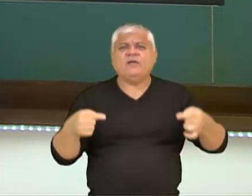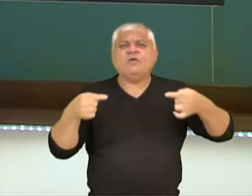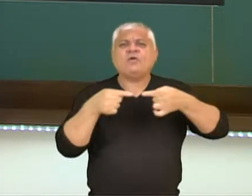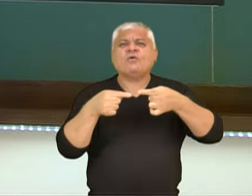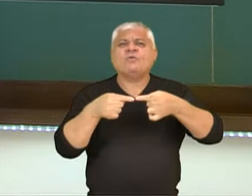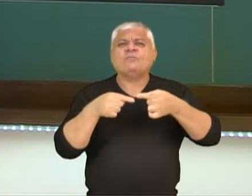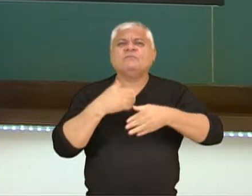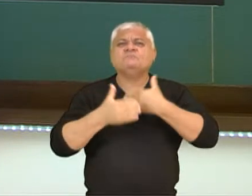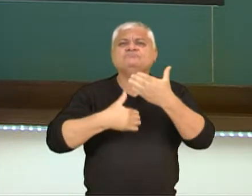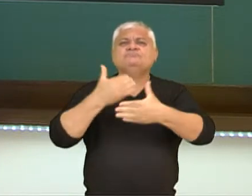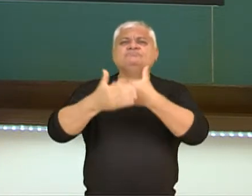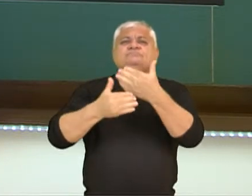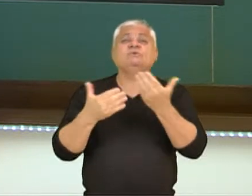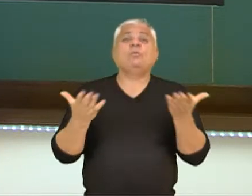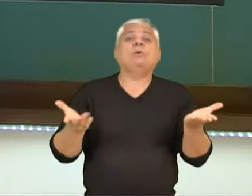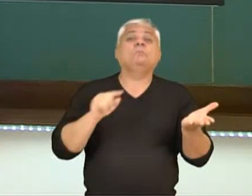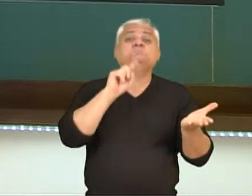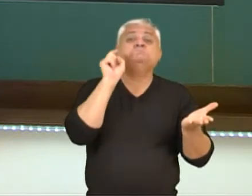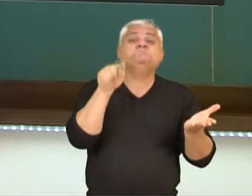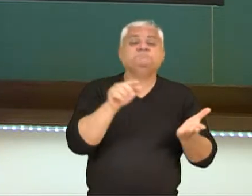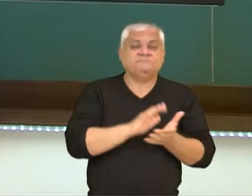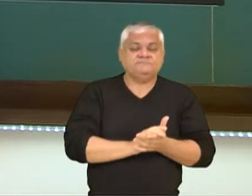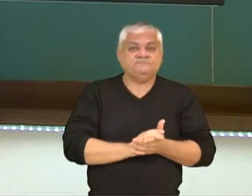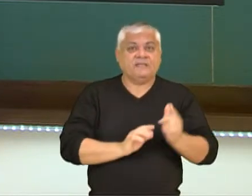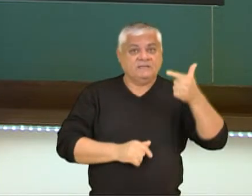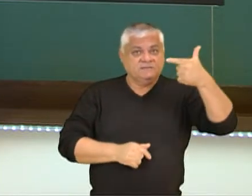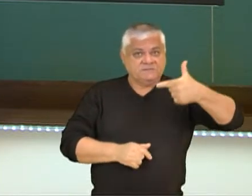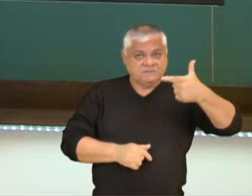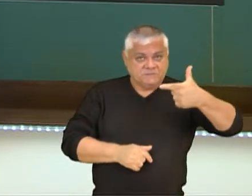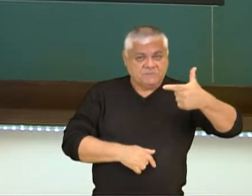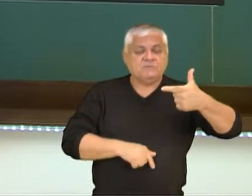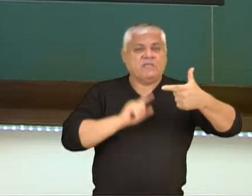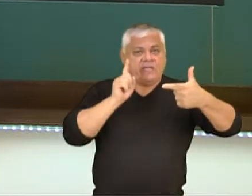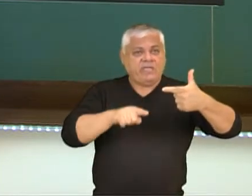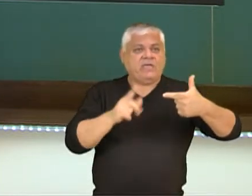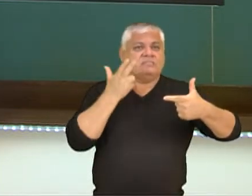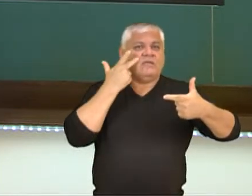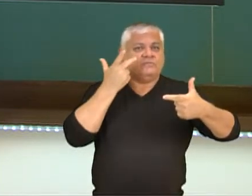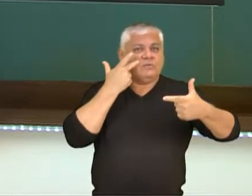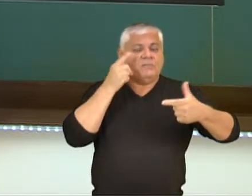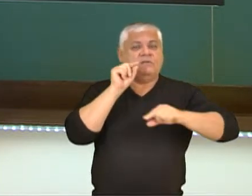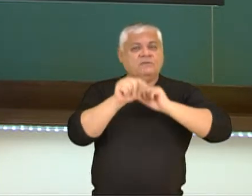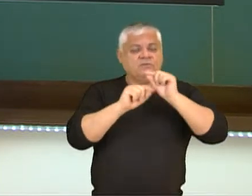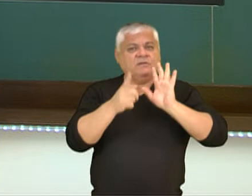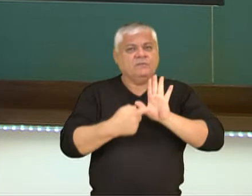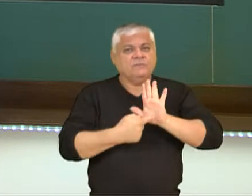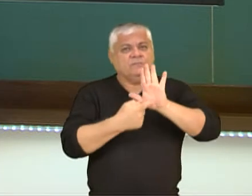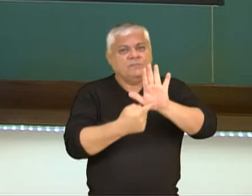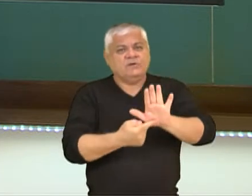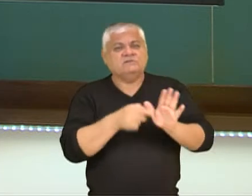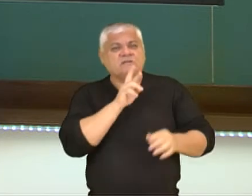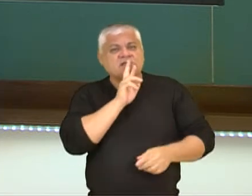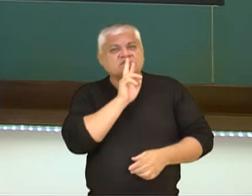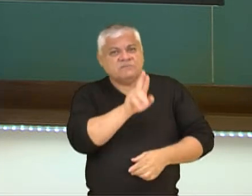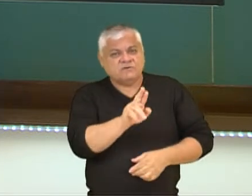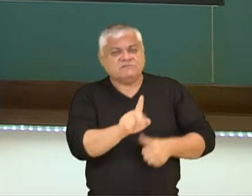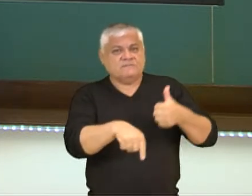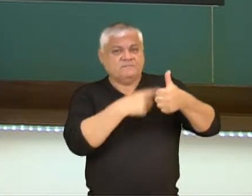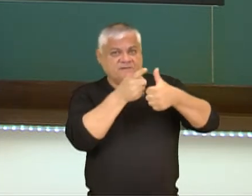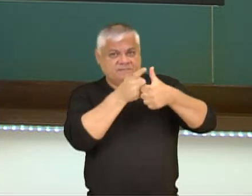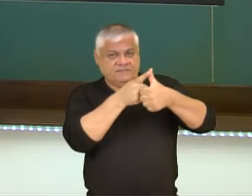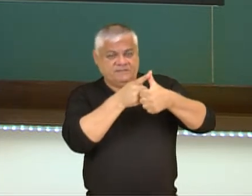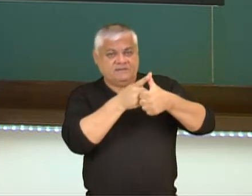sua progressão? Observe que a segunda questão, ela naturalmente aponta uma resposta para a primeira